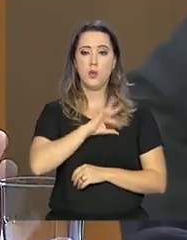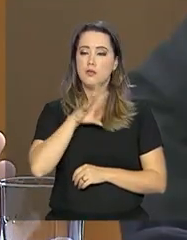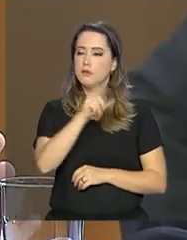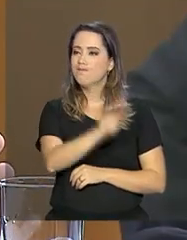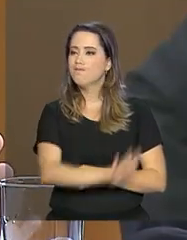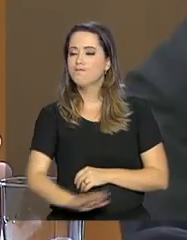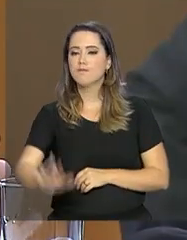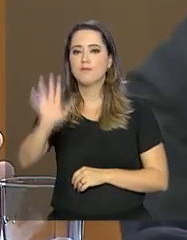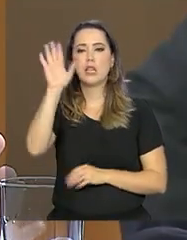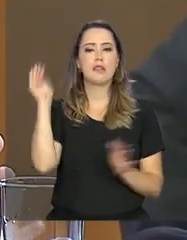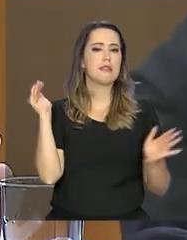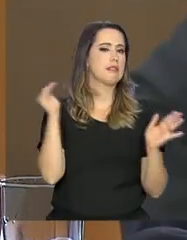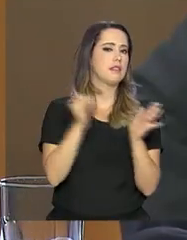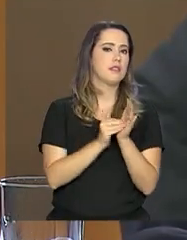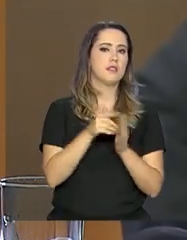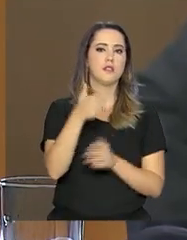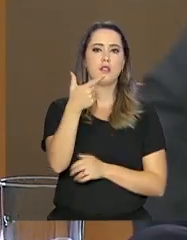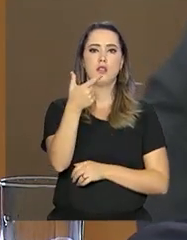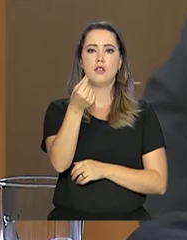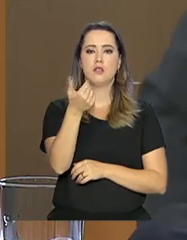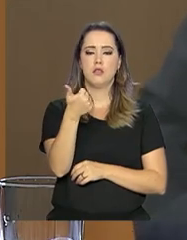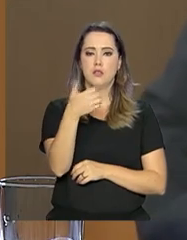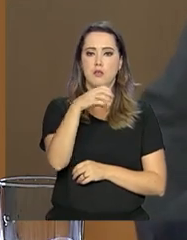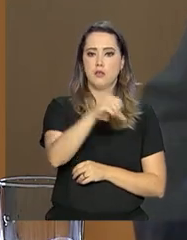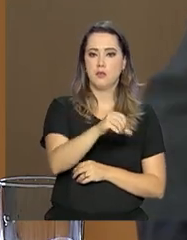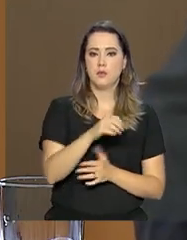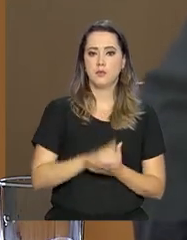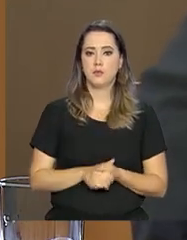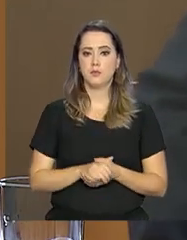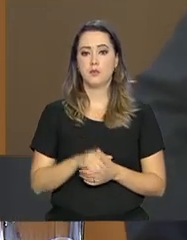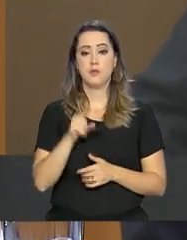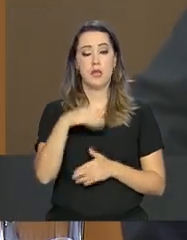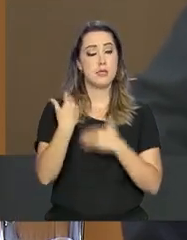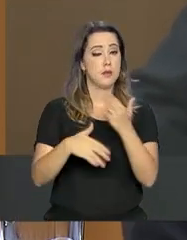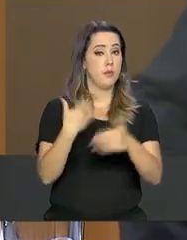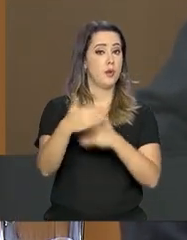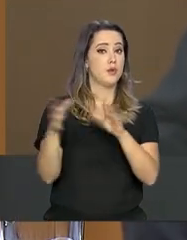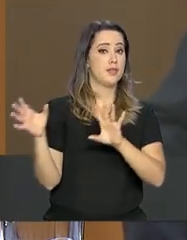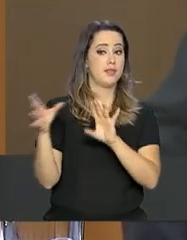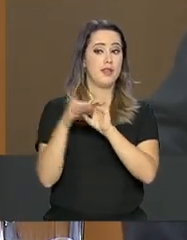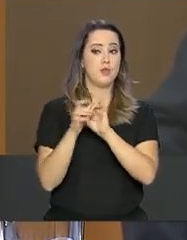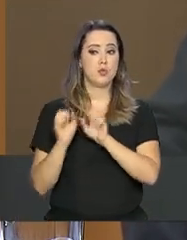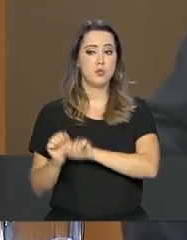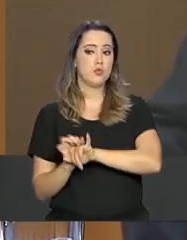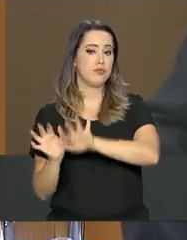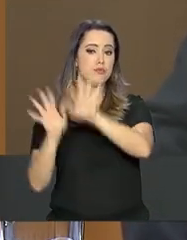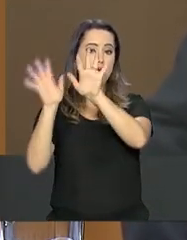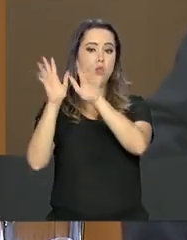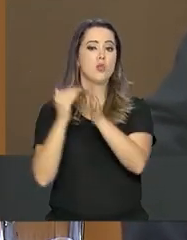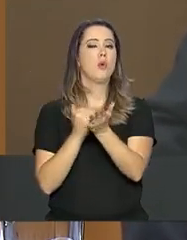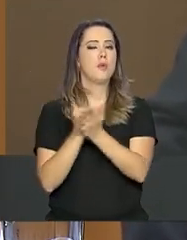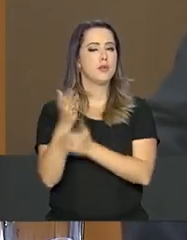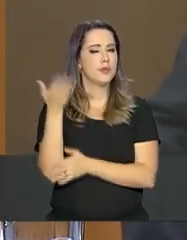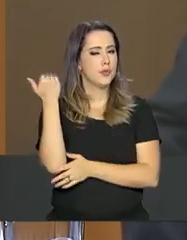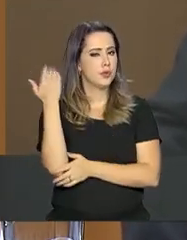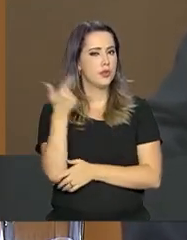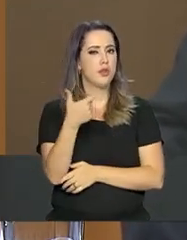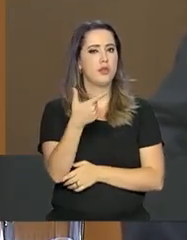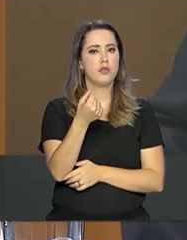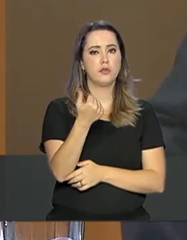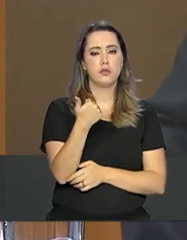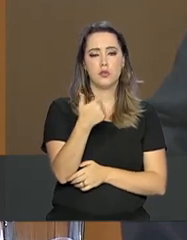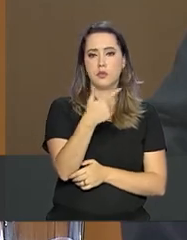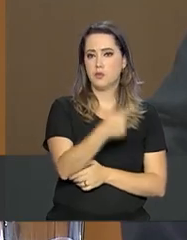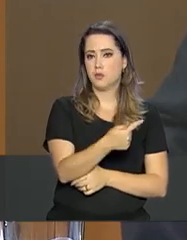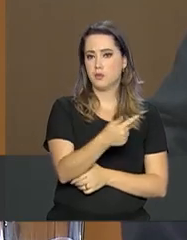todo o país até 2019 esse processo de integração e começou em 2017 que começou a demanda os